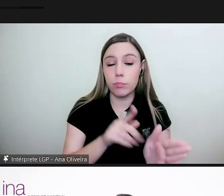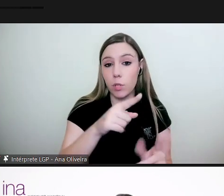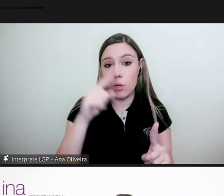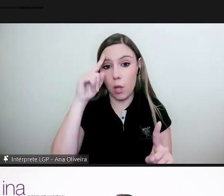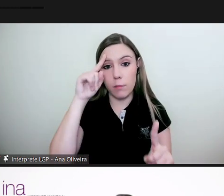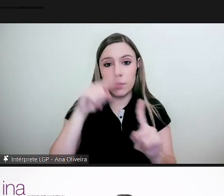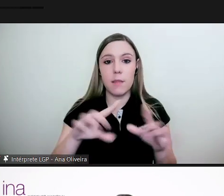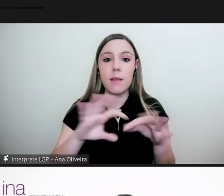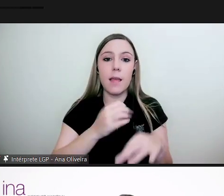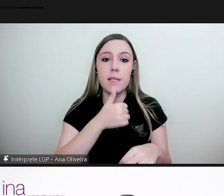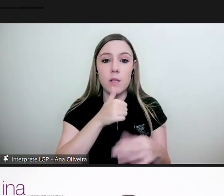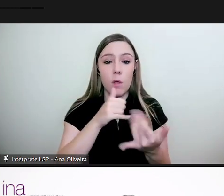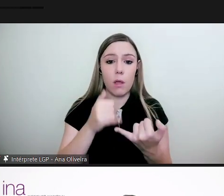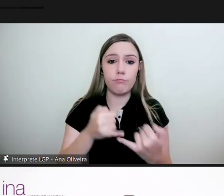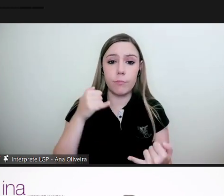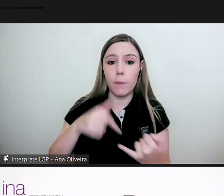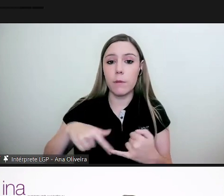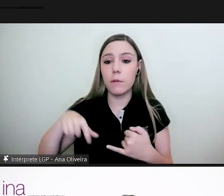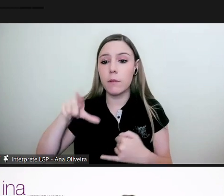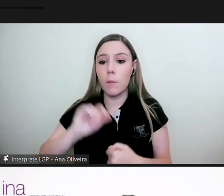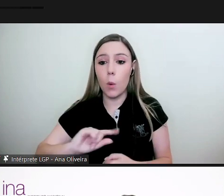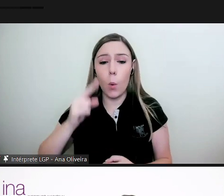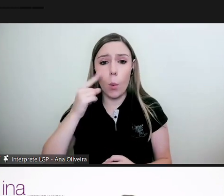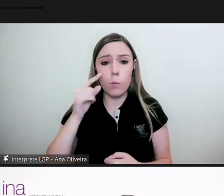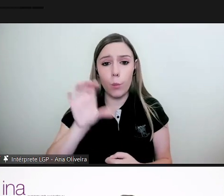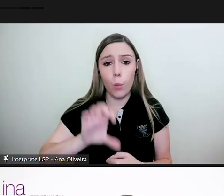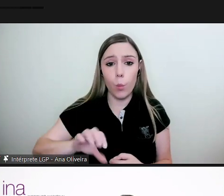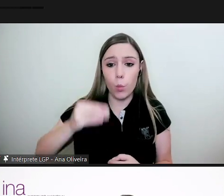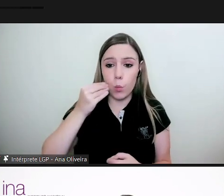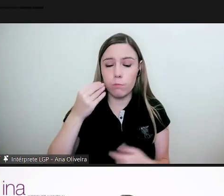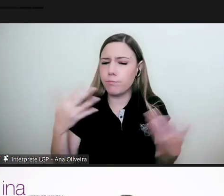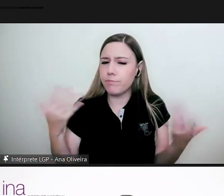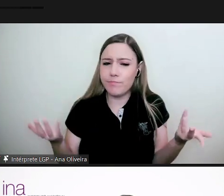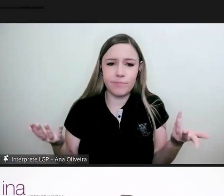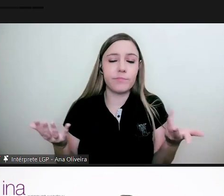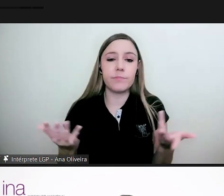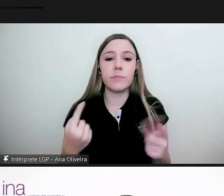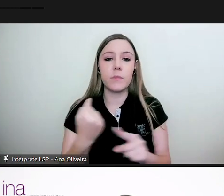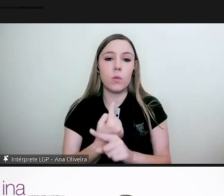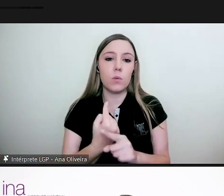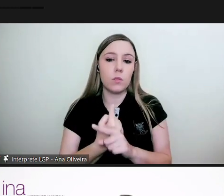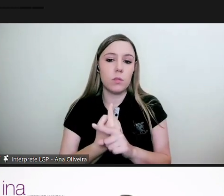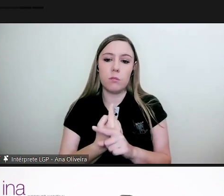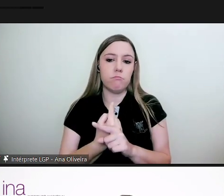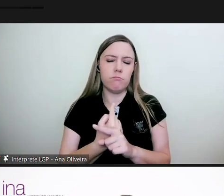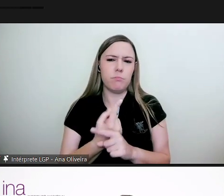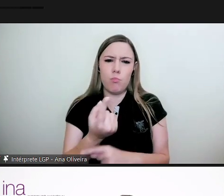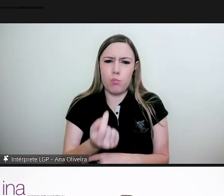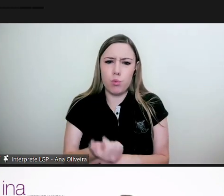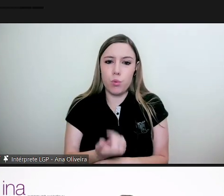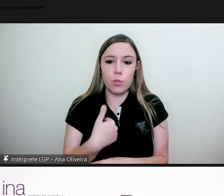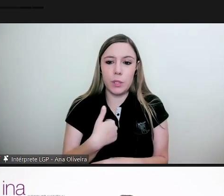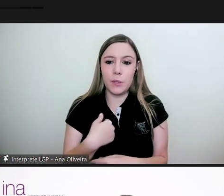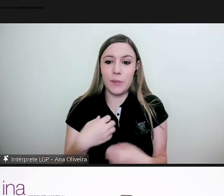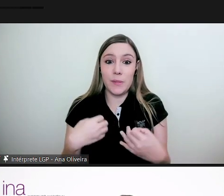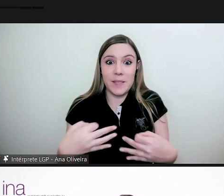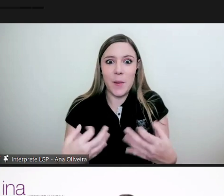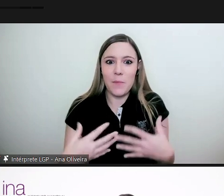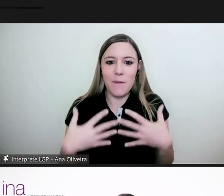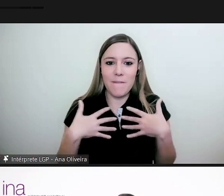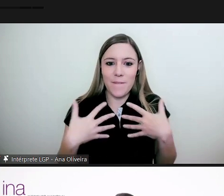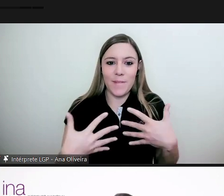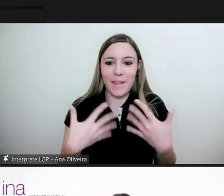decisões automatizadas e para a definição dos perfis. Enfim, são pequenas notas breves, fico sempre com muita vontade de